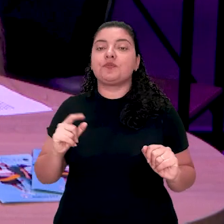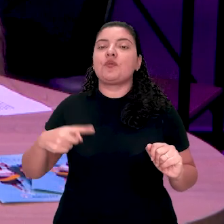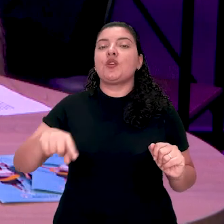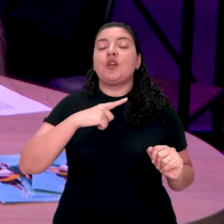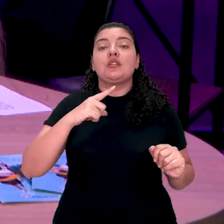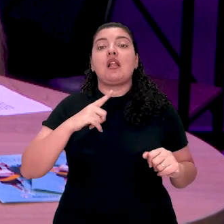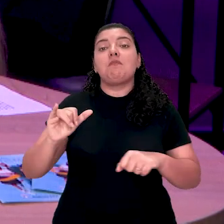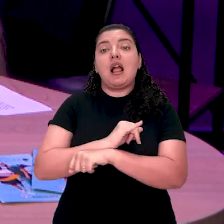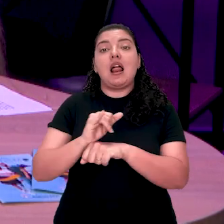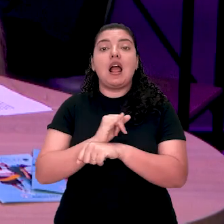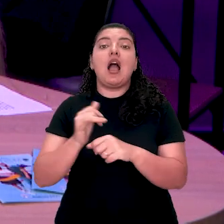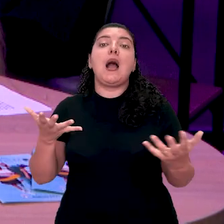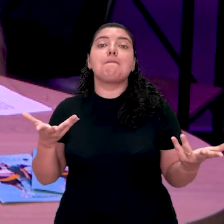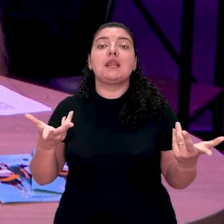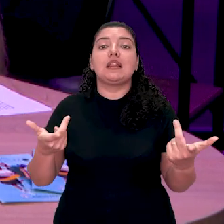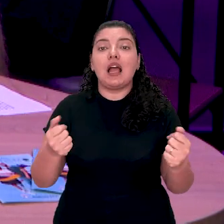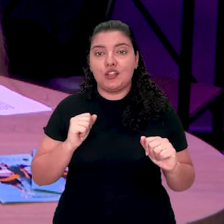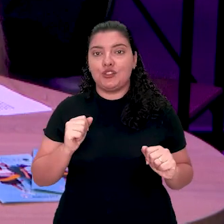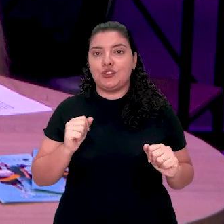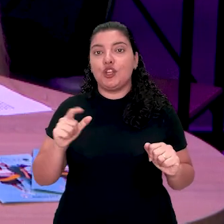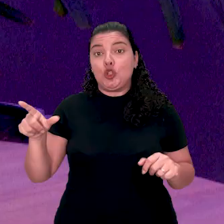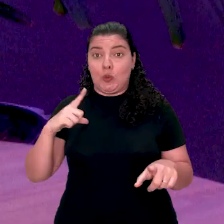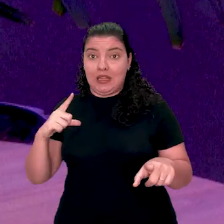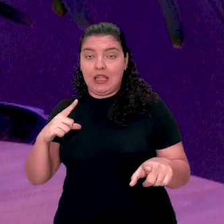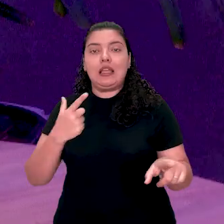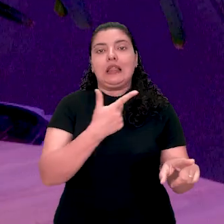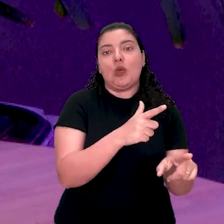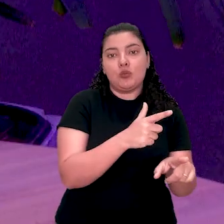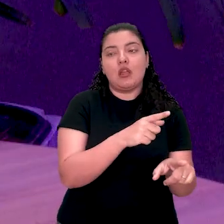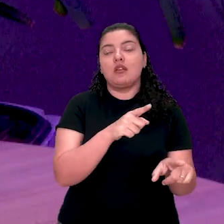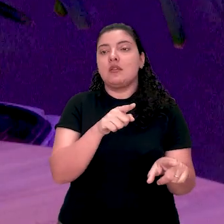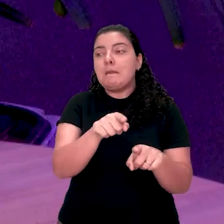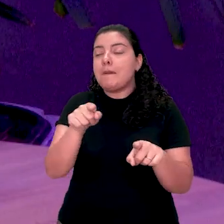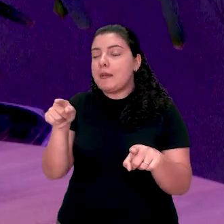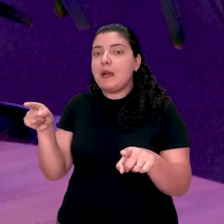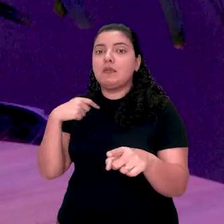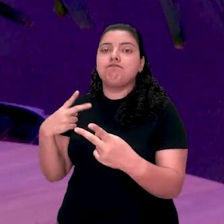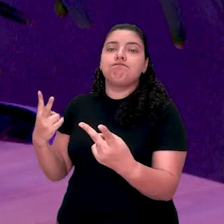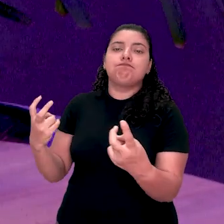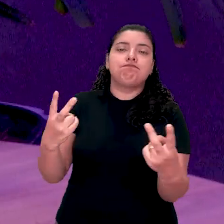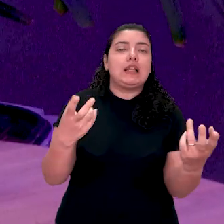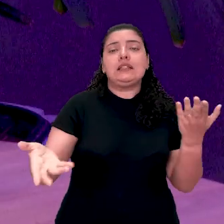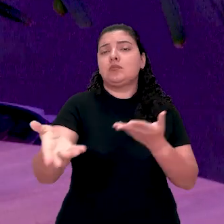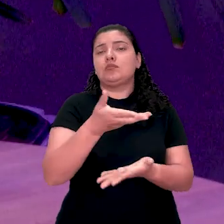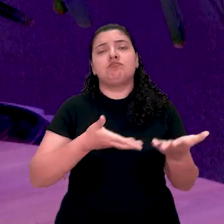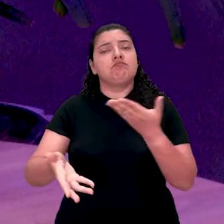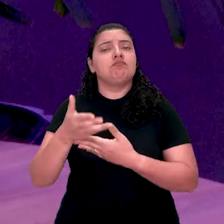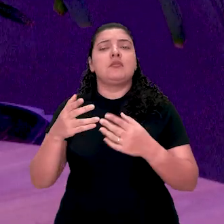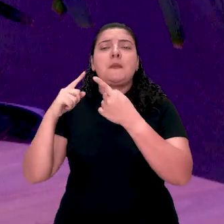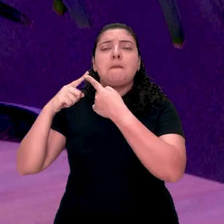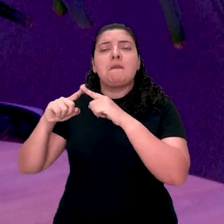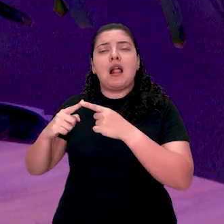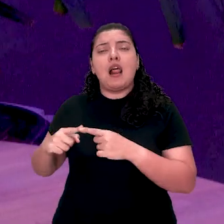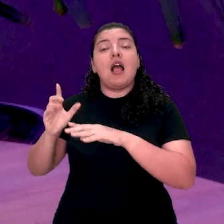temos habilidades, né, Lívia? A habilidade que você tem, eu não tenho, né? O outro não tem, e a gente vai interagindo com o outro e vai